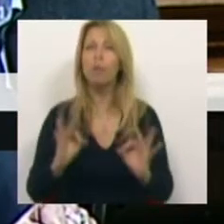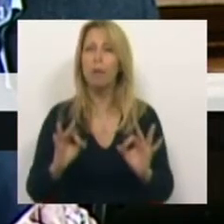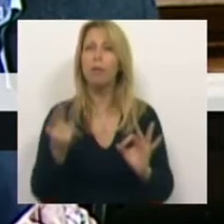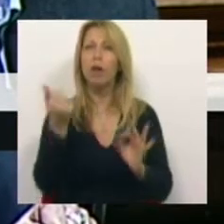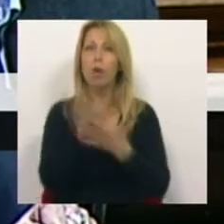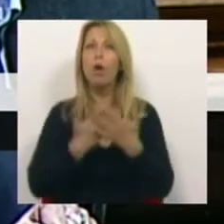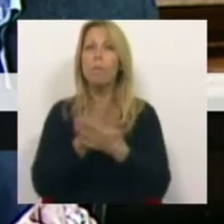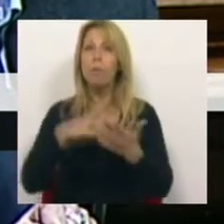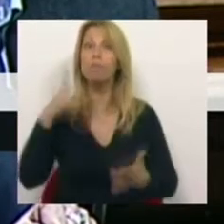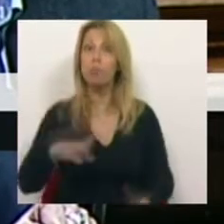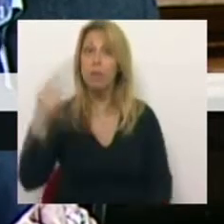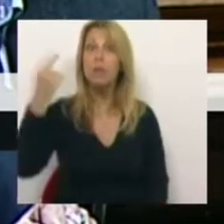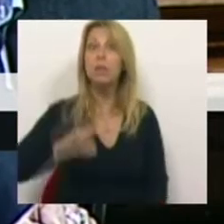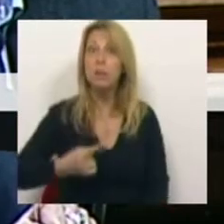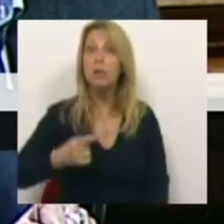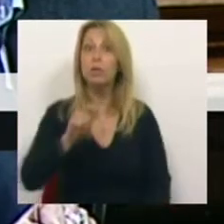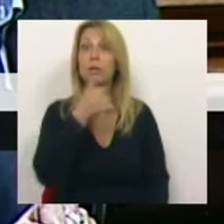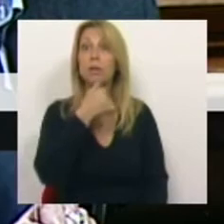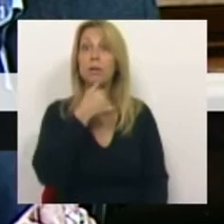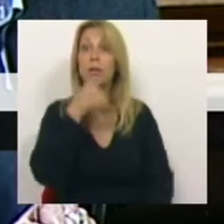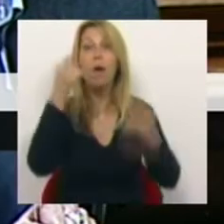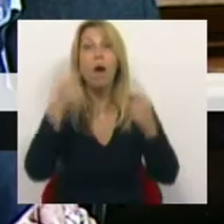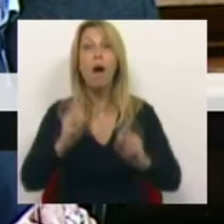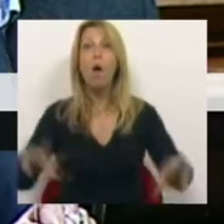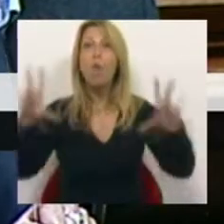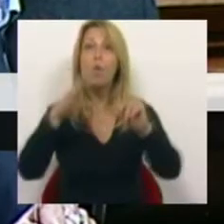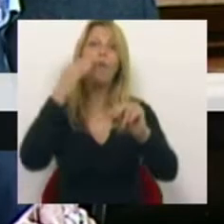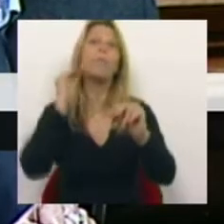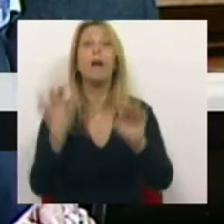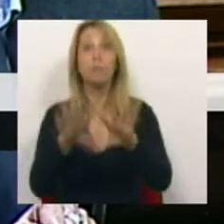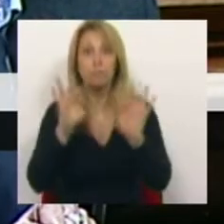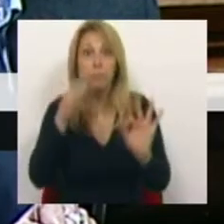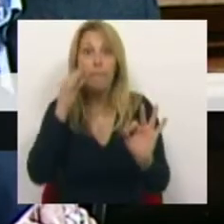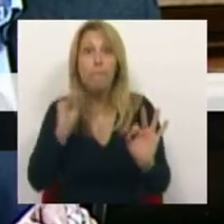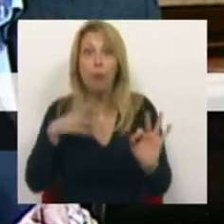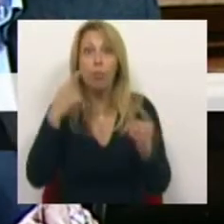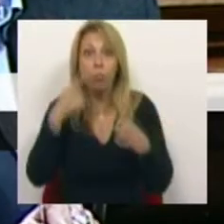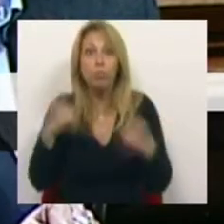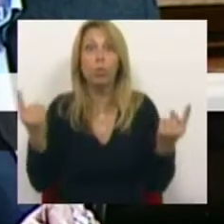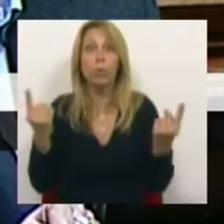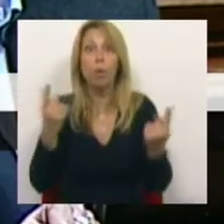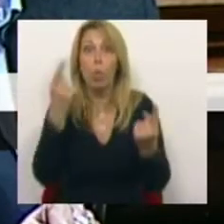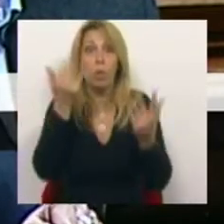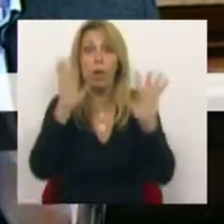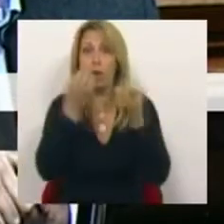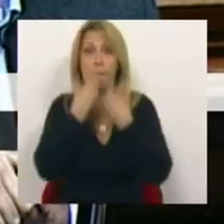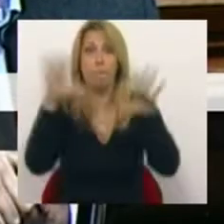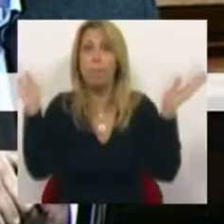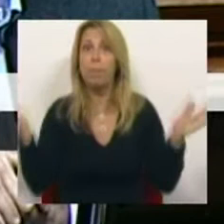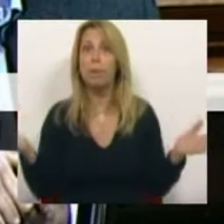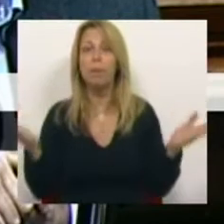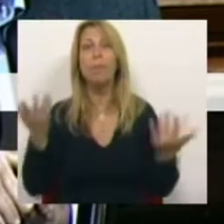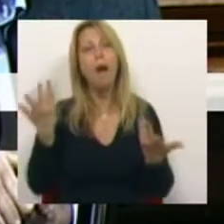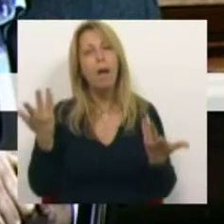que exige uma decisão de ter o novo banco como um banco público? O dinheiro já o perdemos, mas queremos